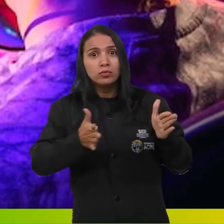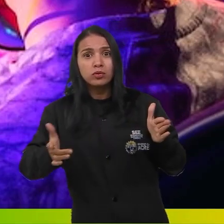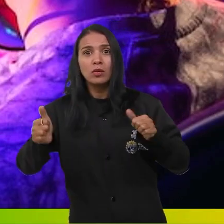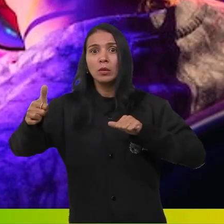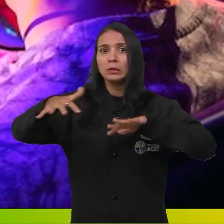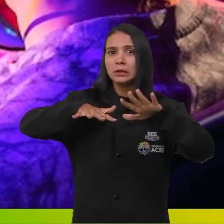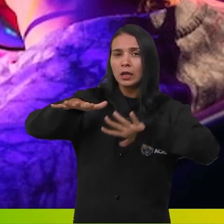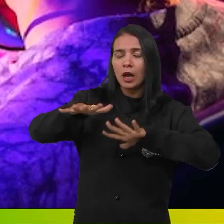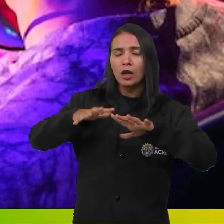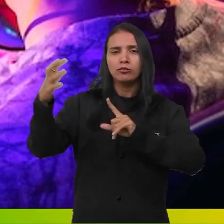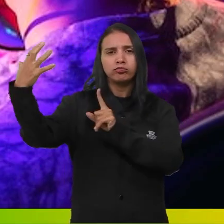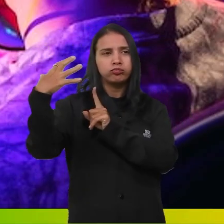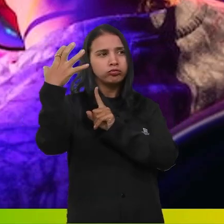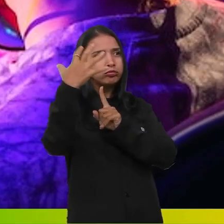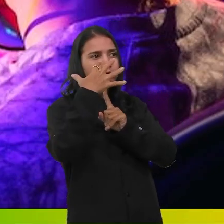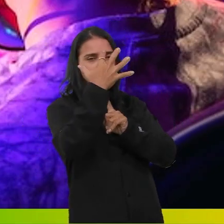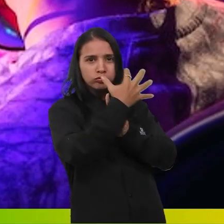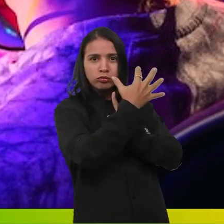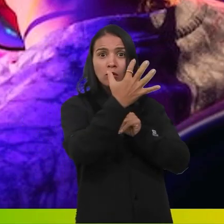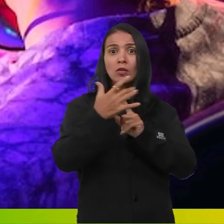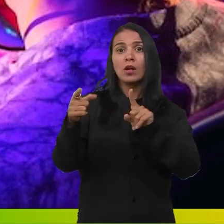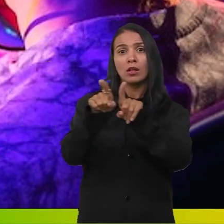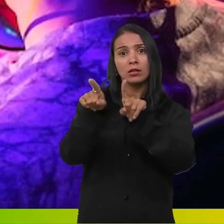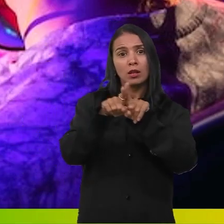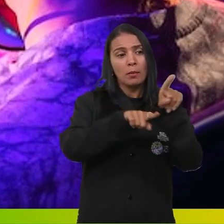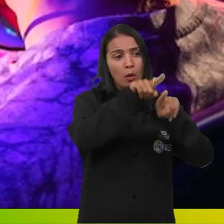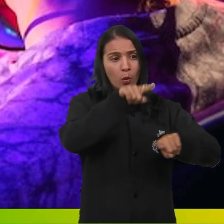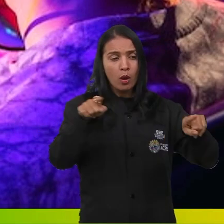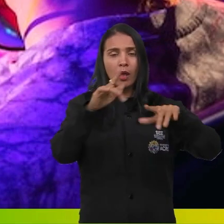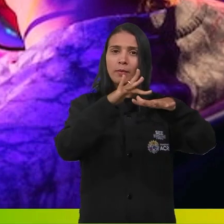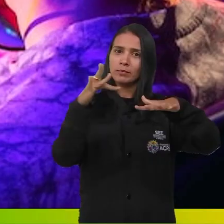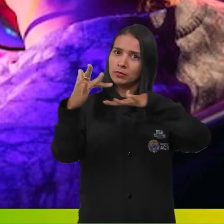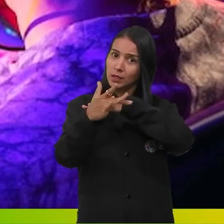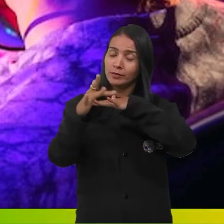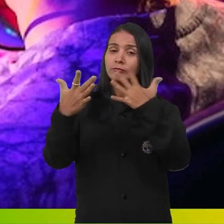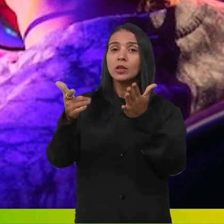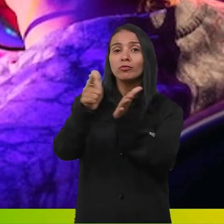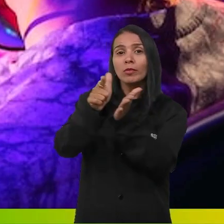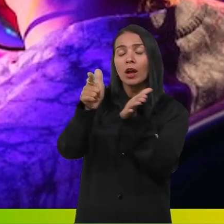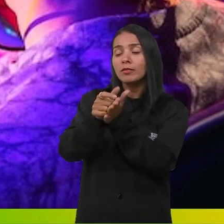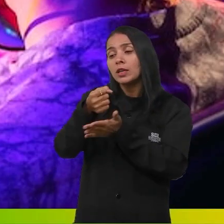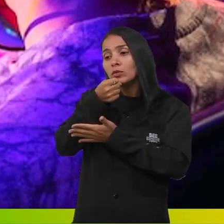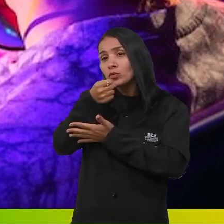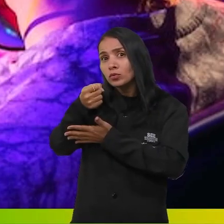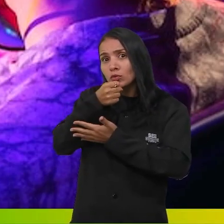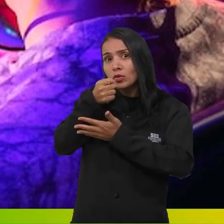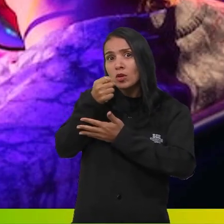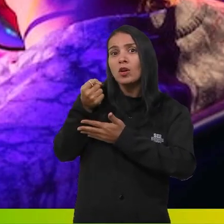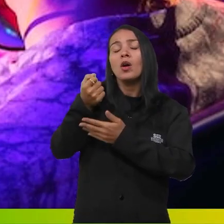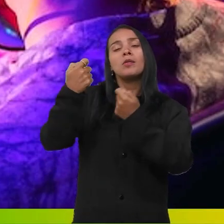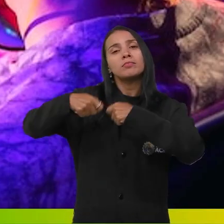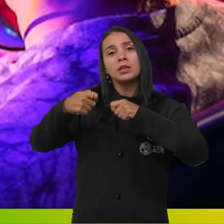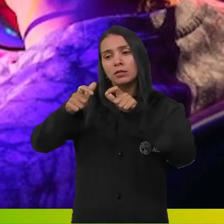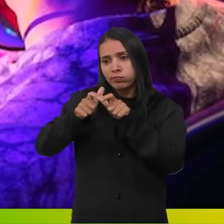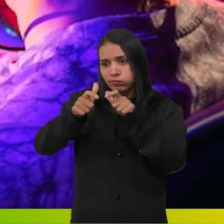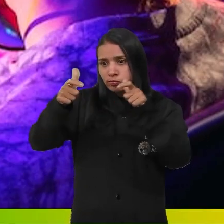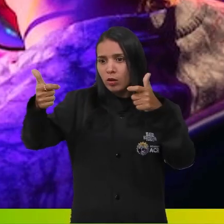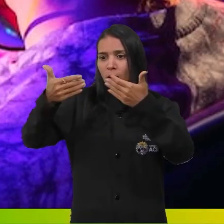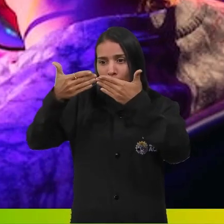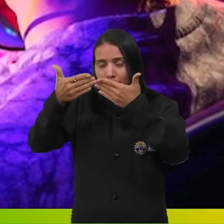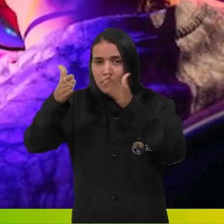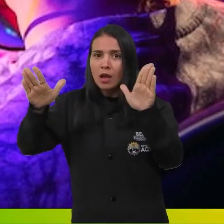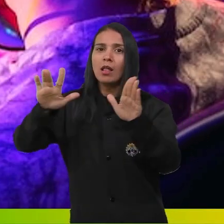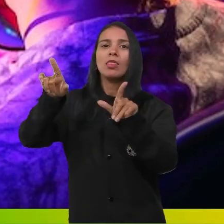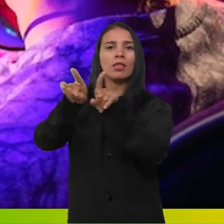de informações e diversidade de mídias, o jornalismo expande suas fronteiras para além do texto e